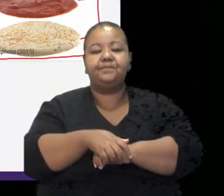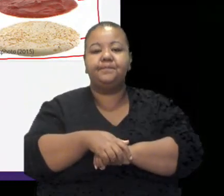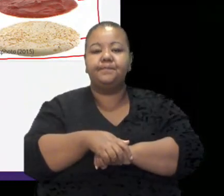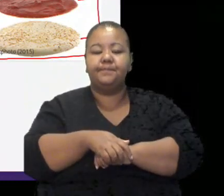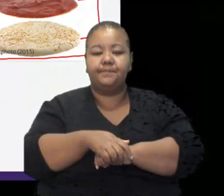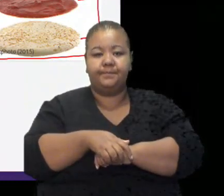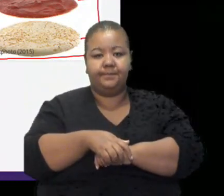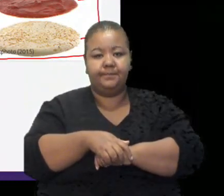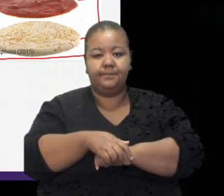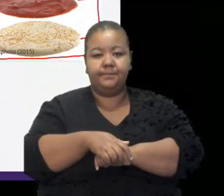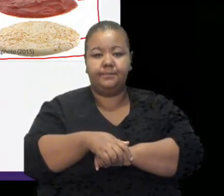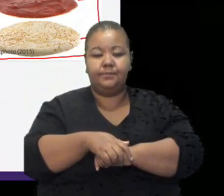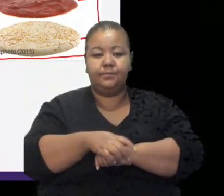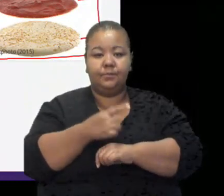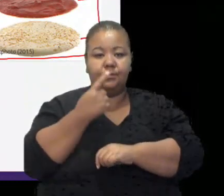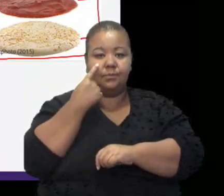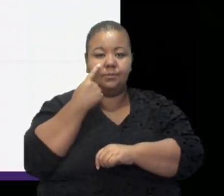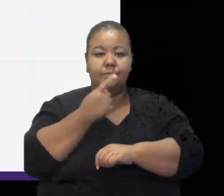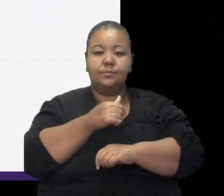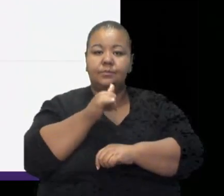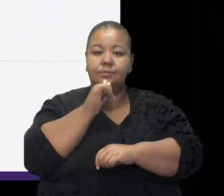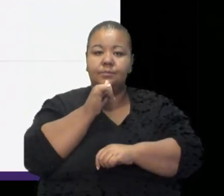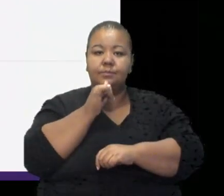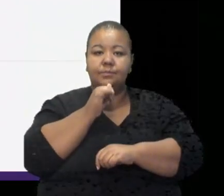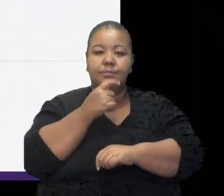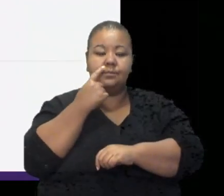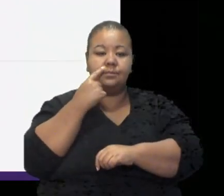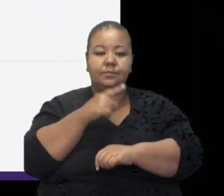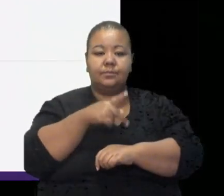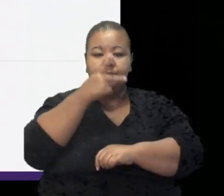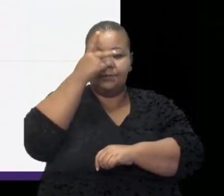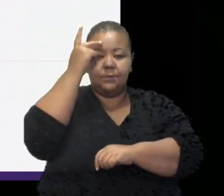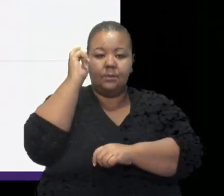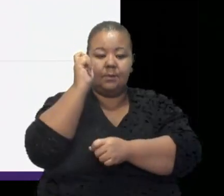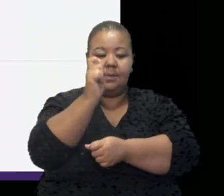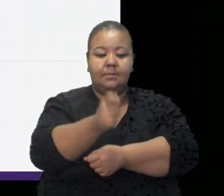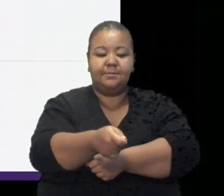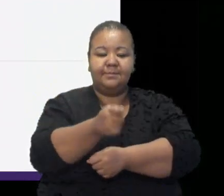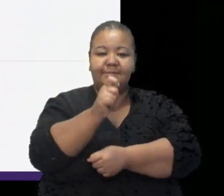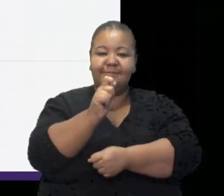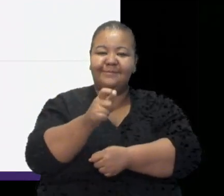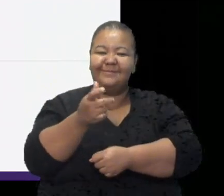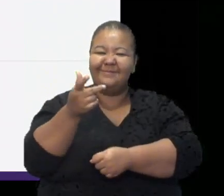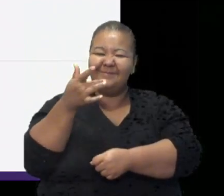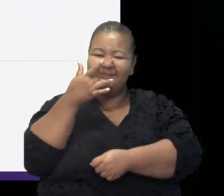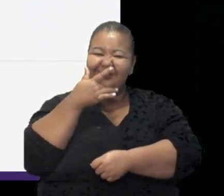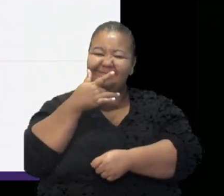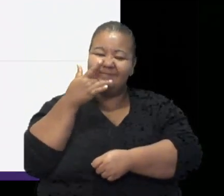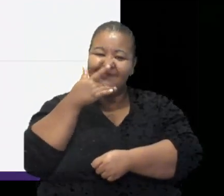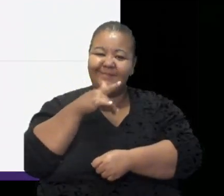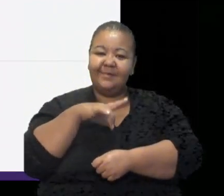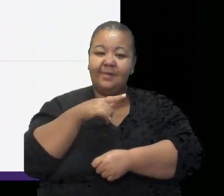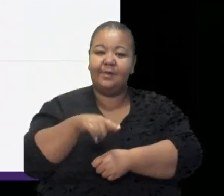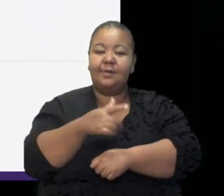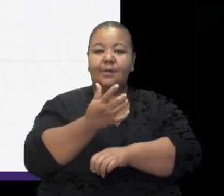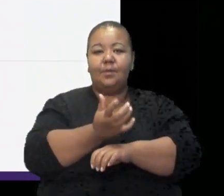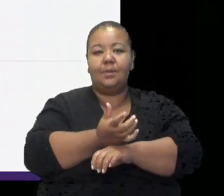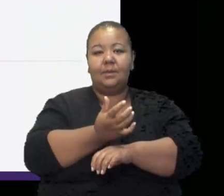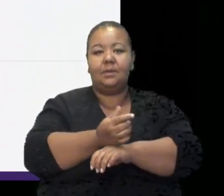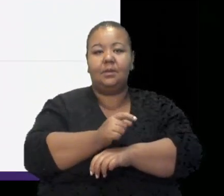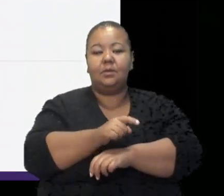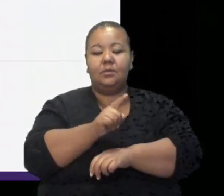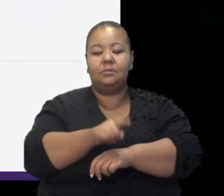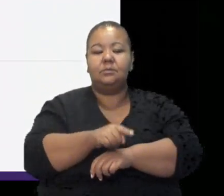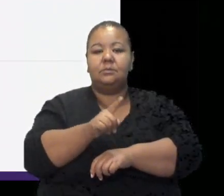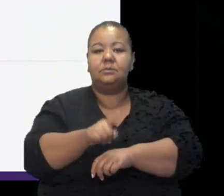produção. Olha o exemplo disso para uma pescaria. Coisa boa. Né? Eu vou ter o material,